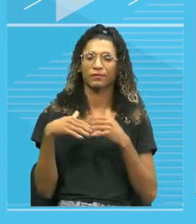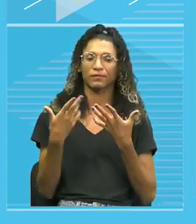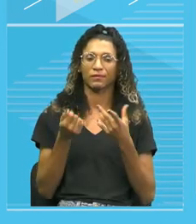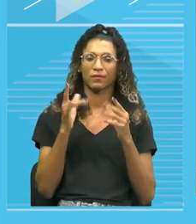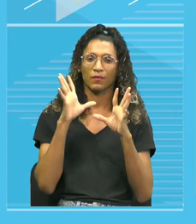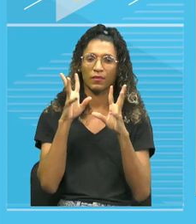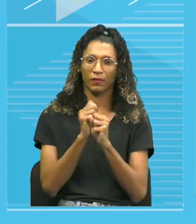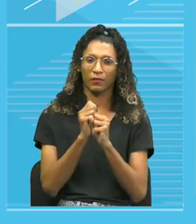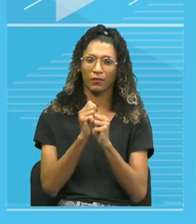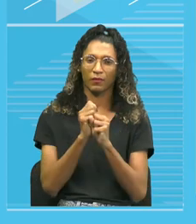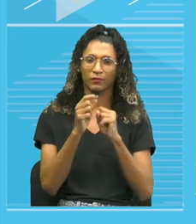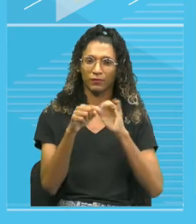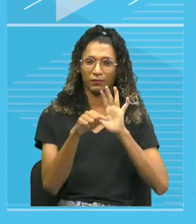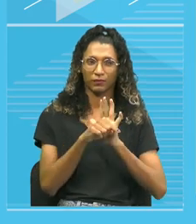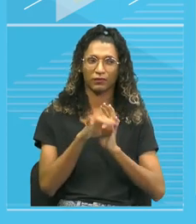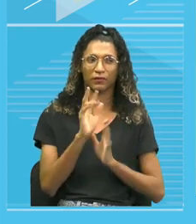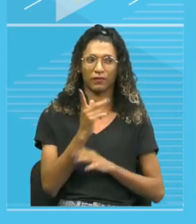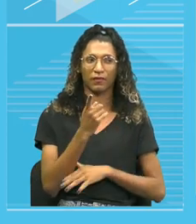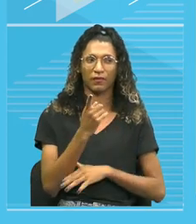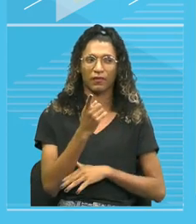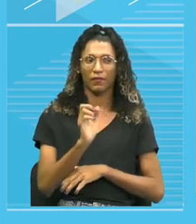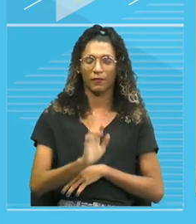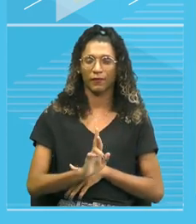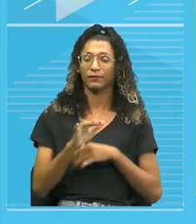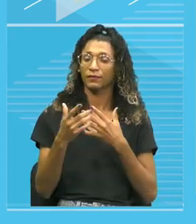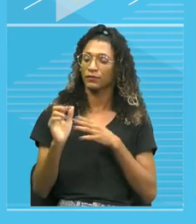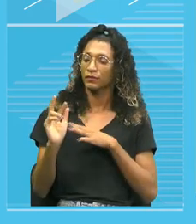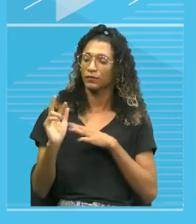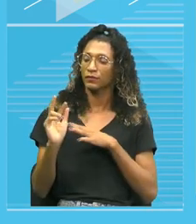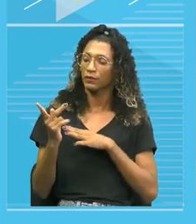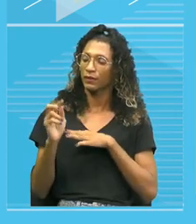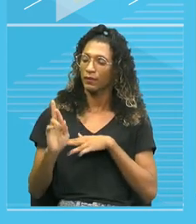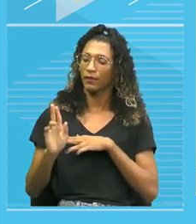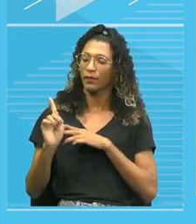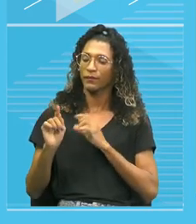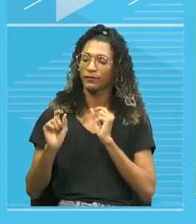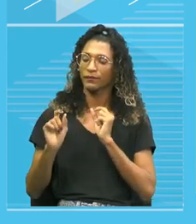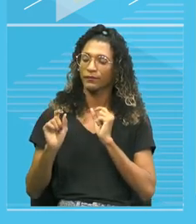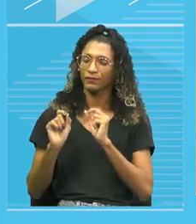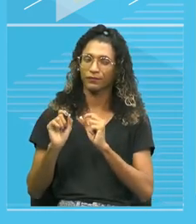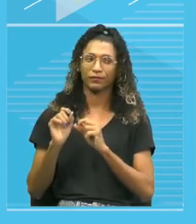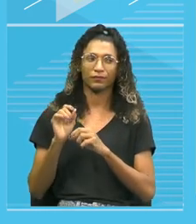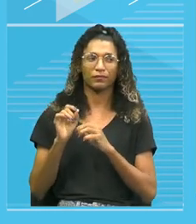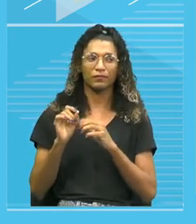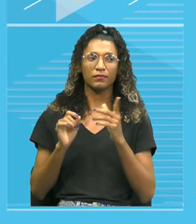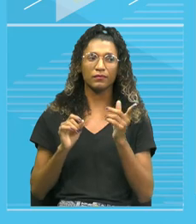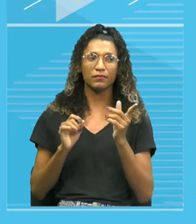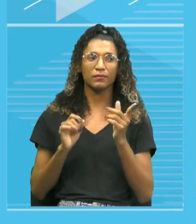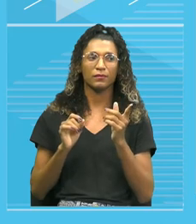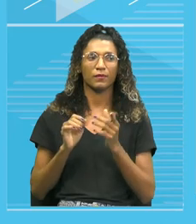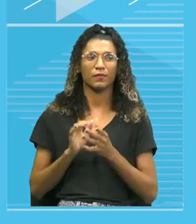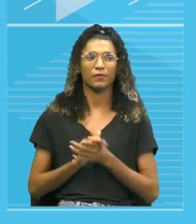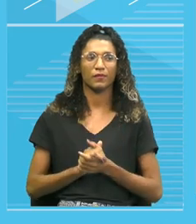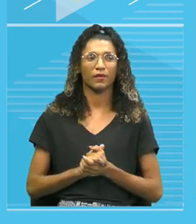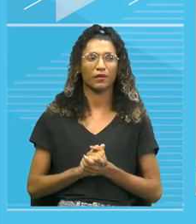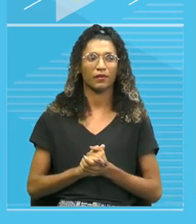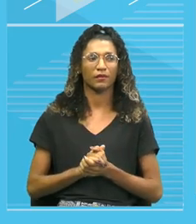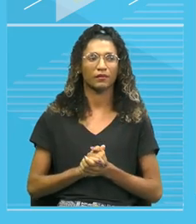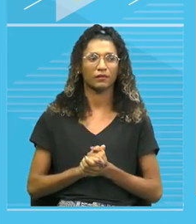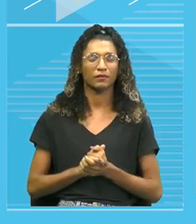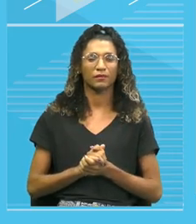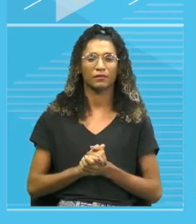menos a entalpia do reagente como o único reagente que tem aqui é o acetileno então o valor da entalpia dos reagentes